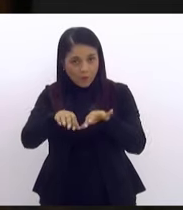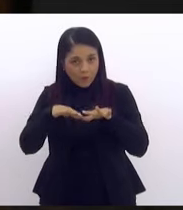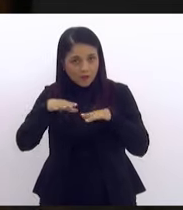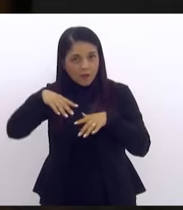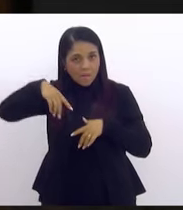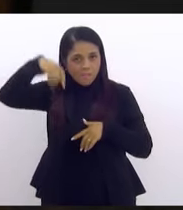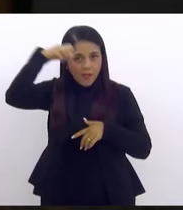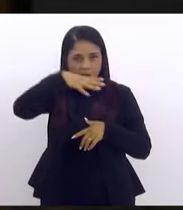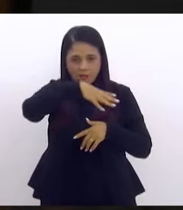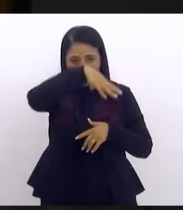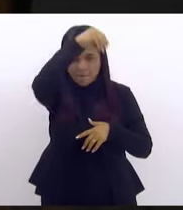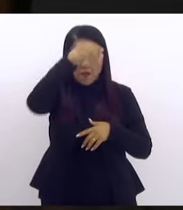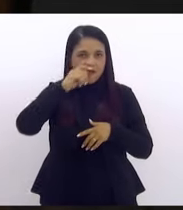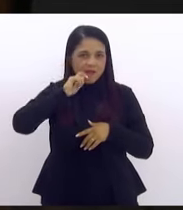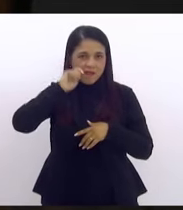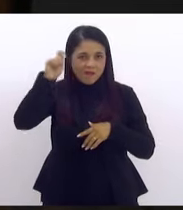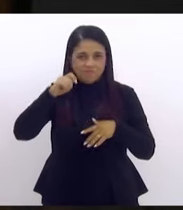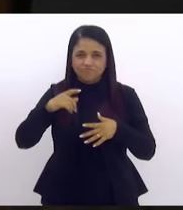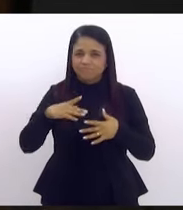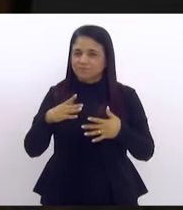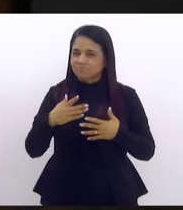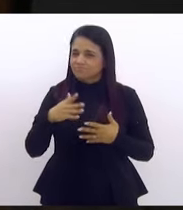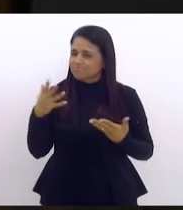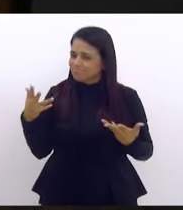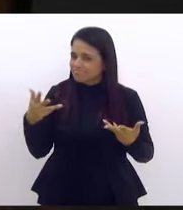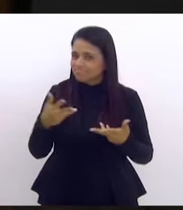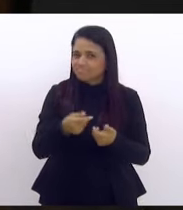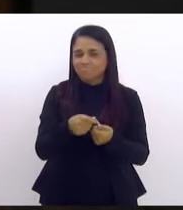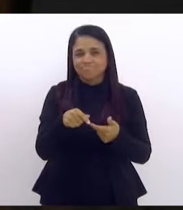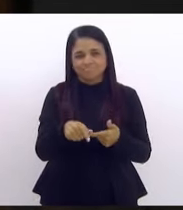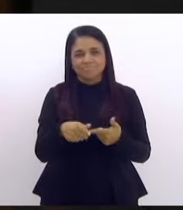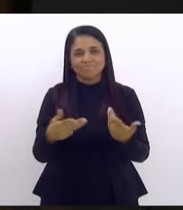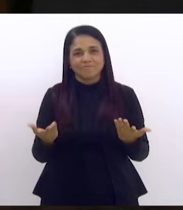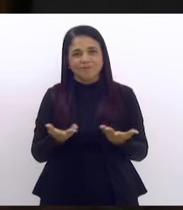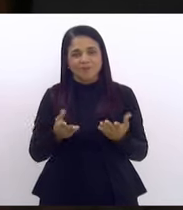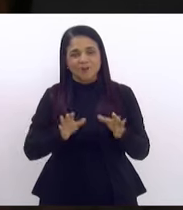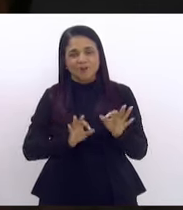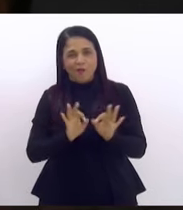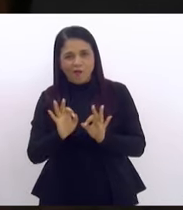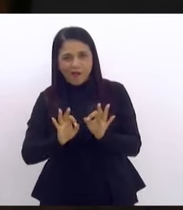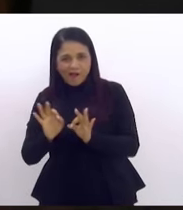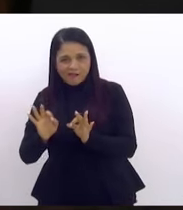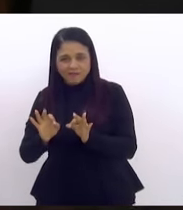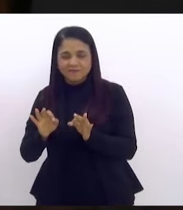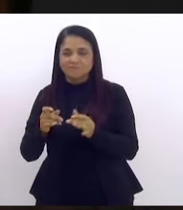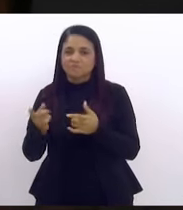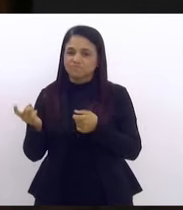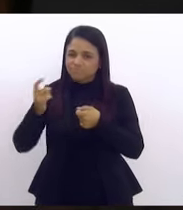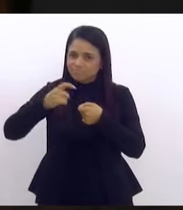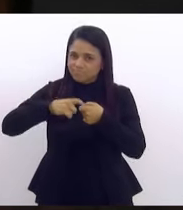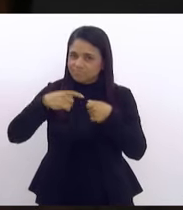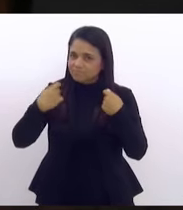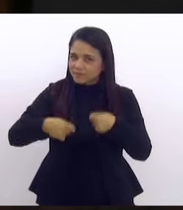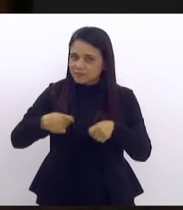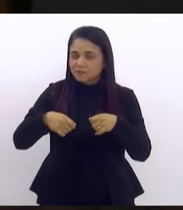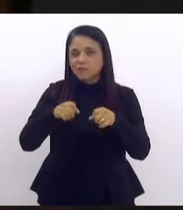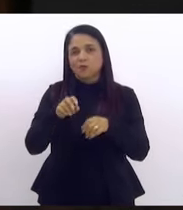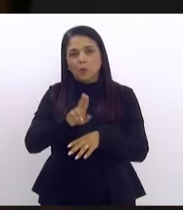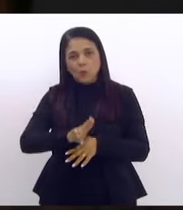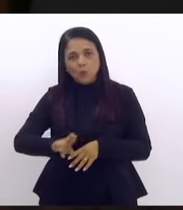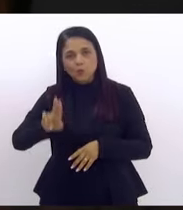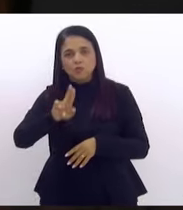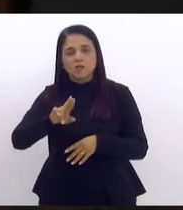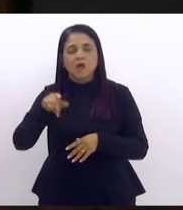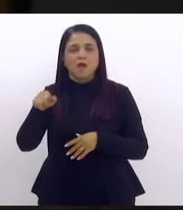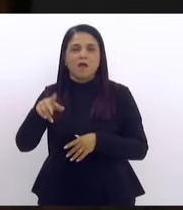em pleno uso, eu acho que está ficando bacana novamente, então sempre que a gente precisar, a gente vai voltar a utilizar a tamanha importância